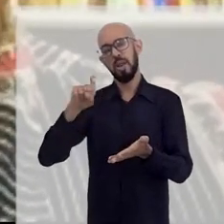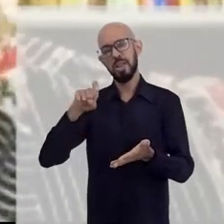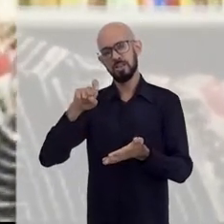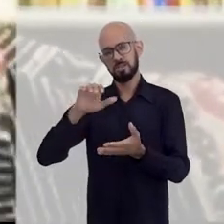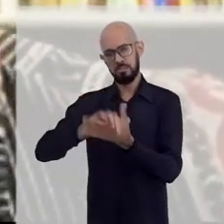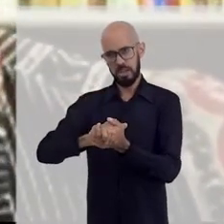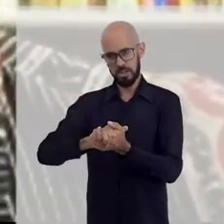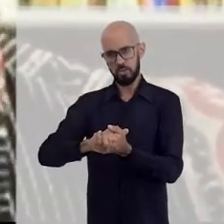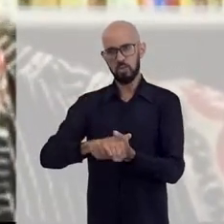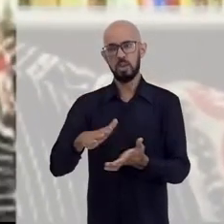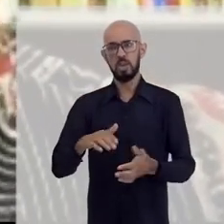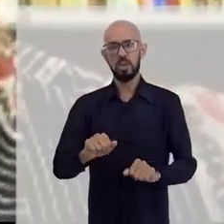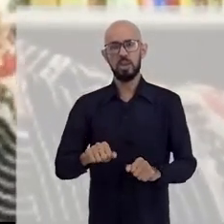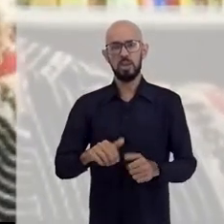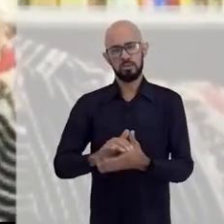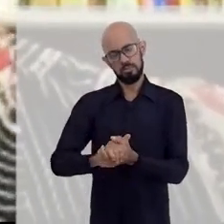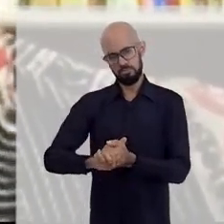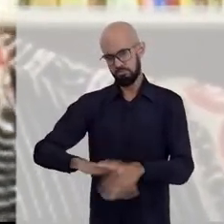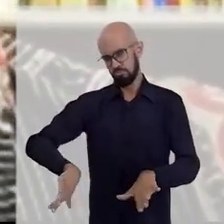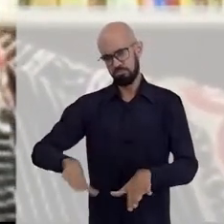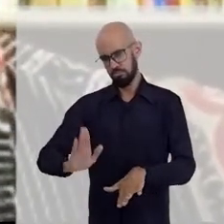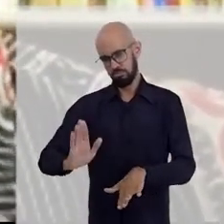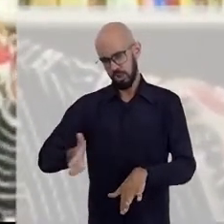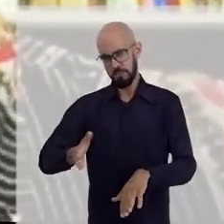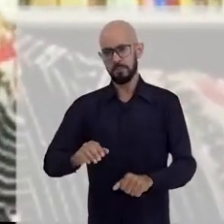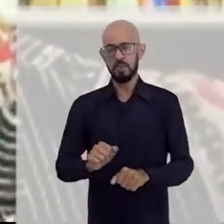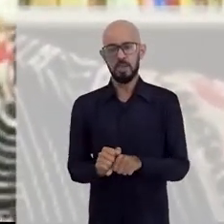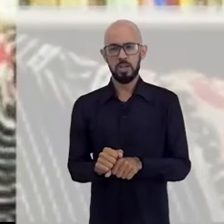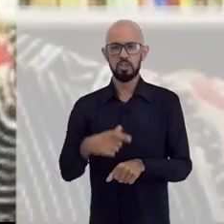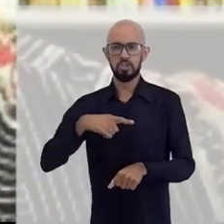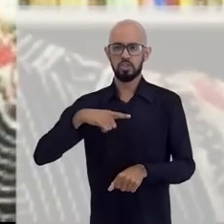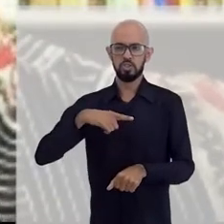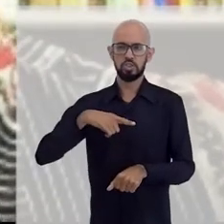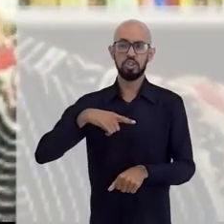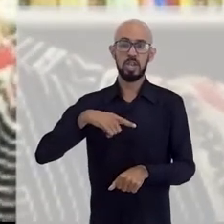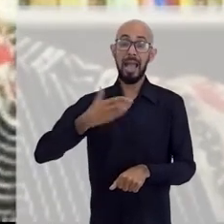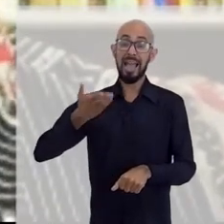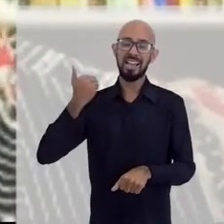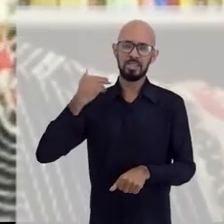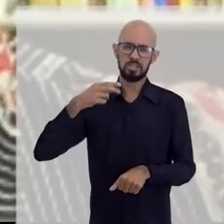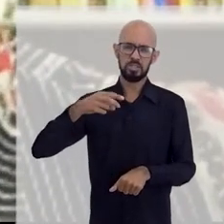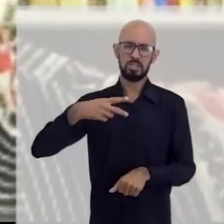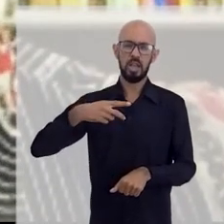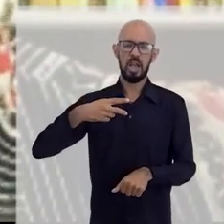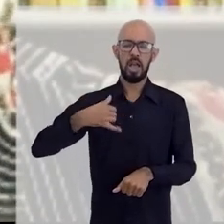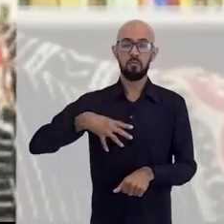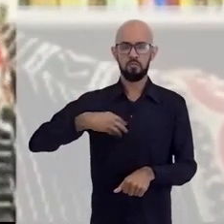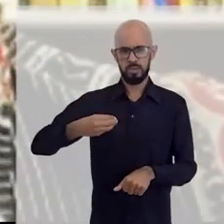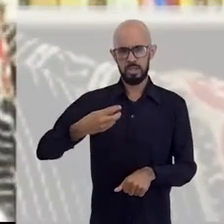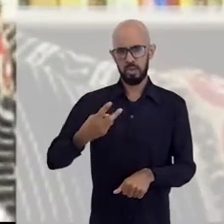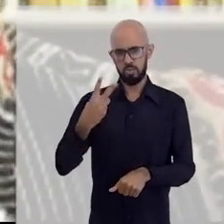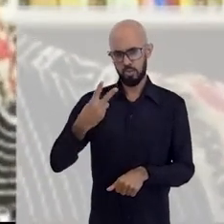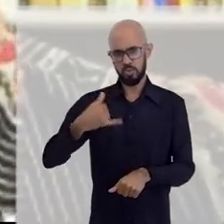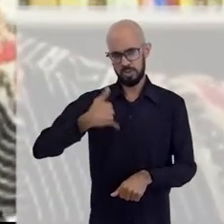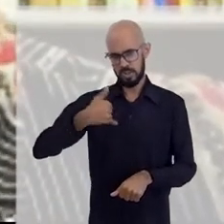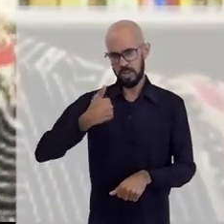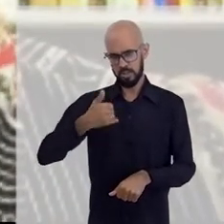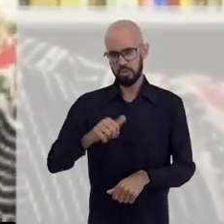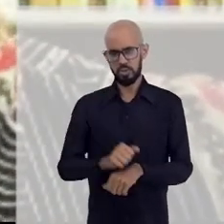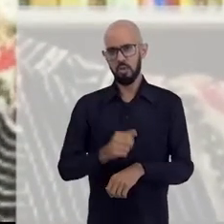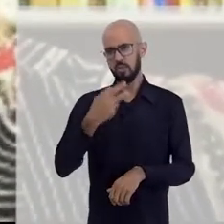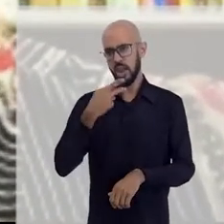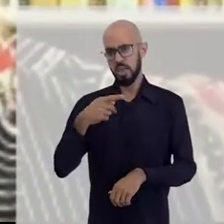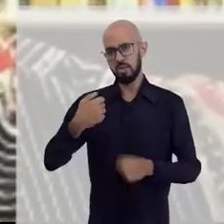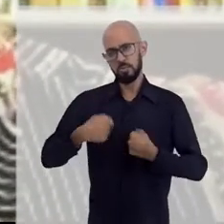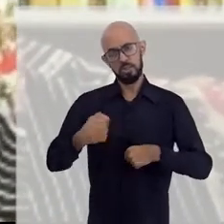né? É engenheiro, é professor também da universidade, e nós tínhamos uma filha de 2 anos na época, e eu fui. E lá eu